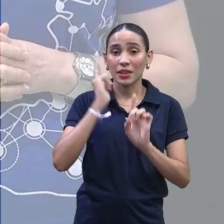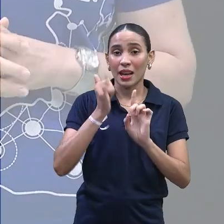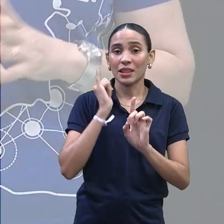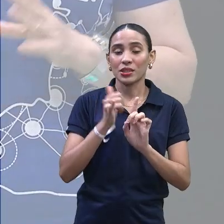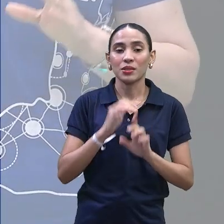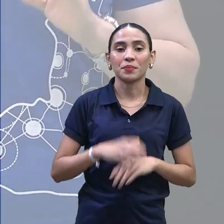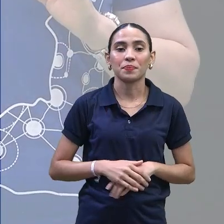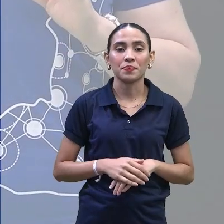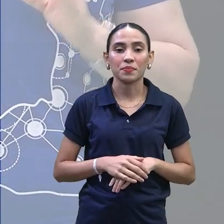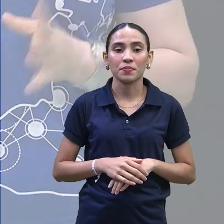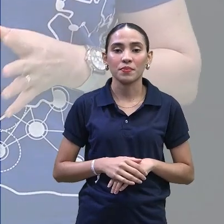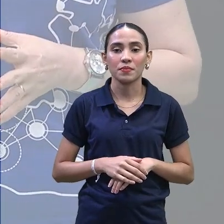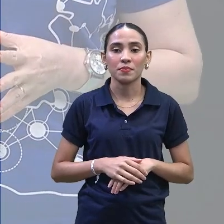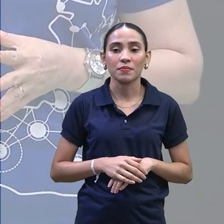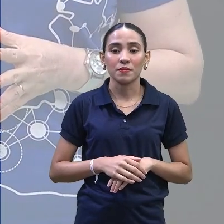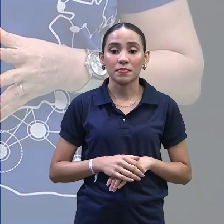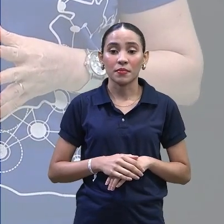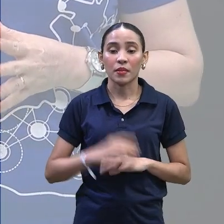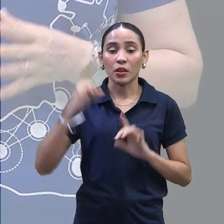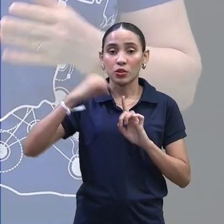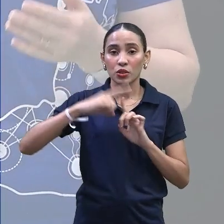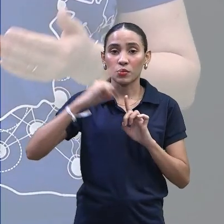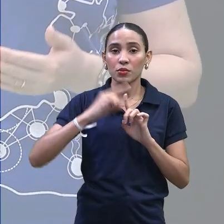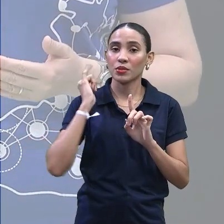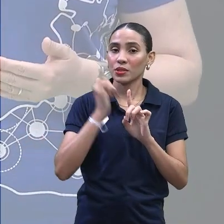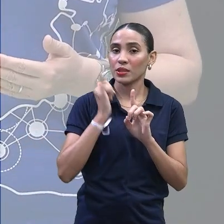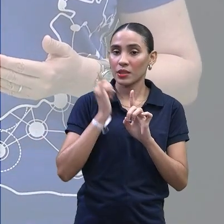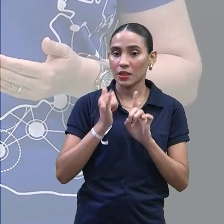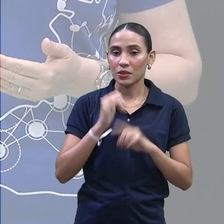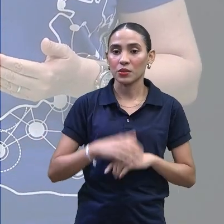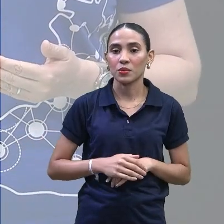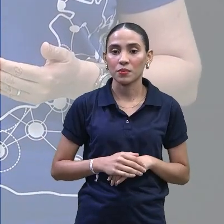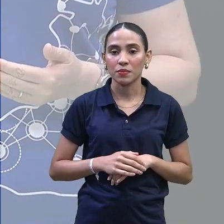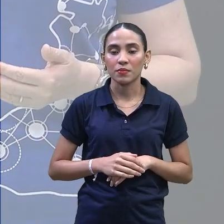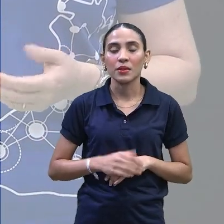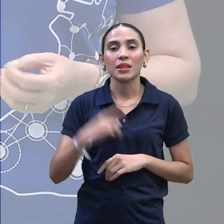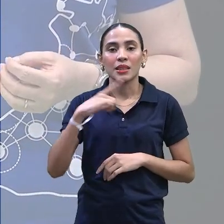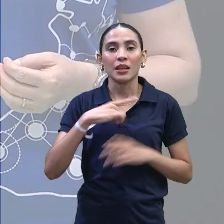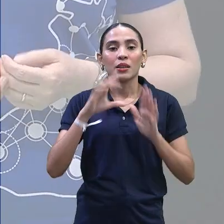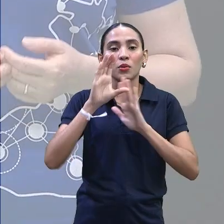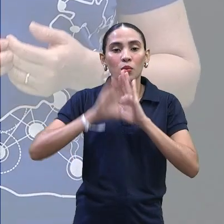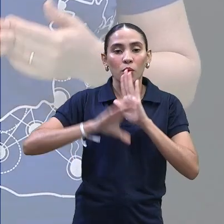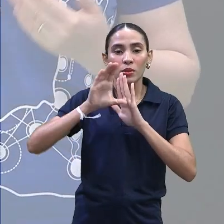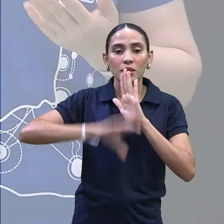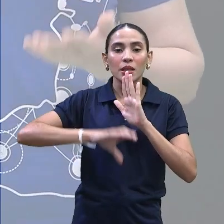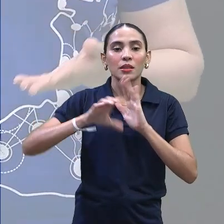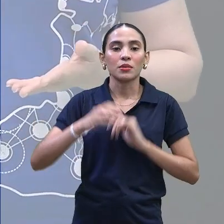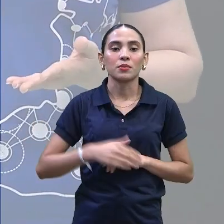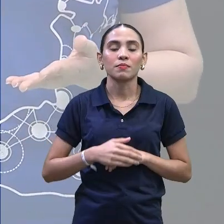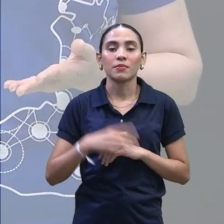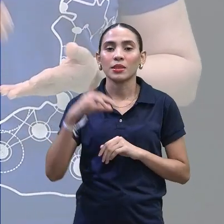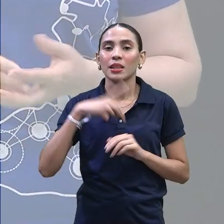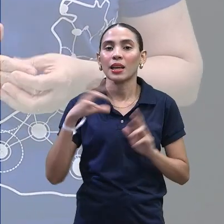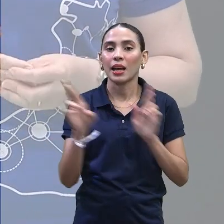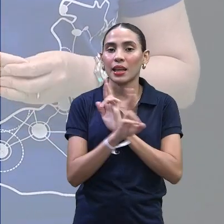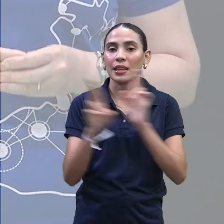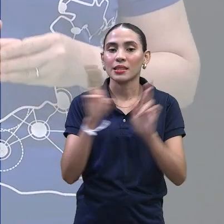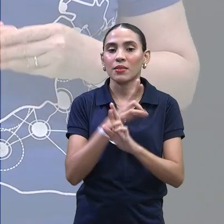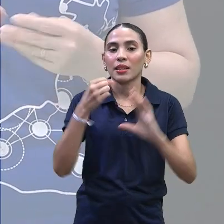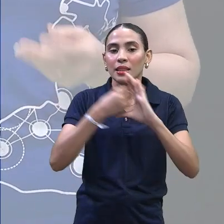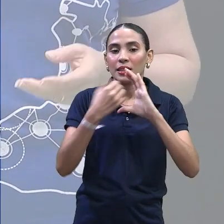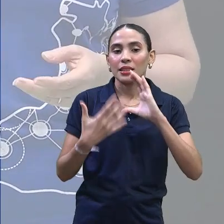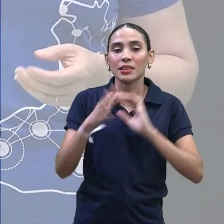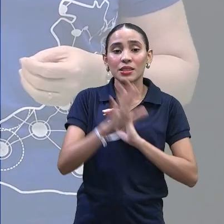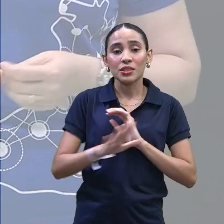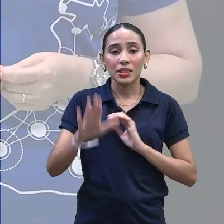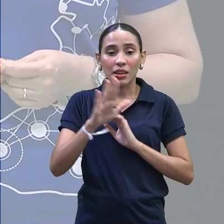né? E a tipologia textual, no caso, ele tem um conceito que está relacionado às características